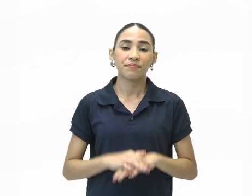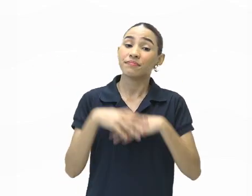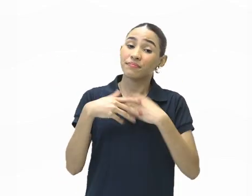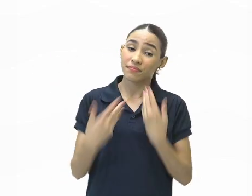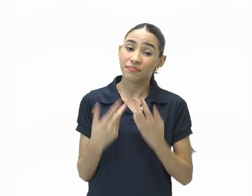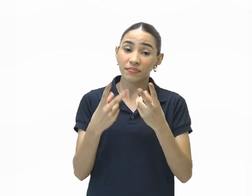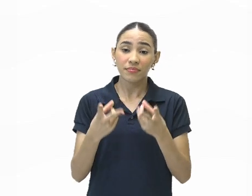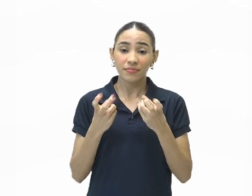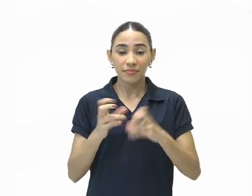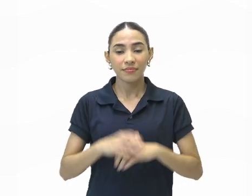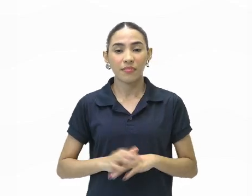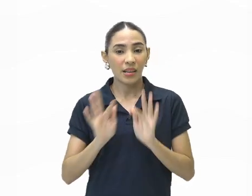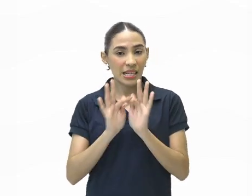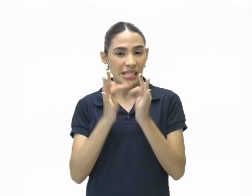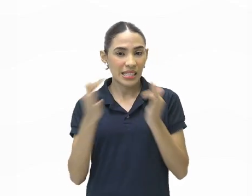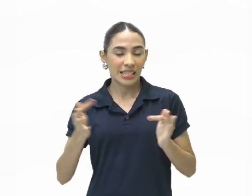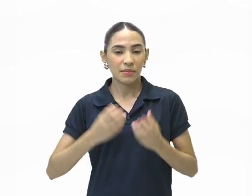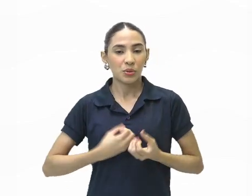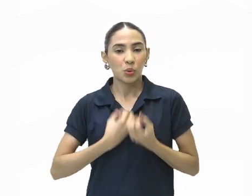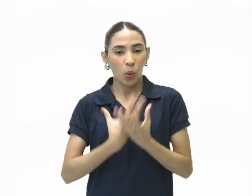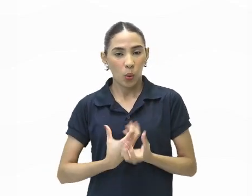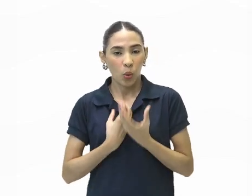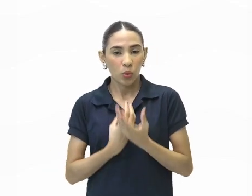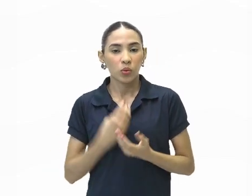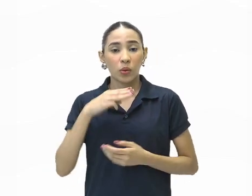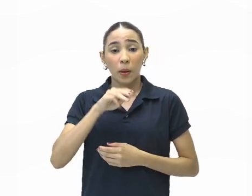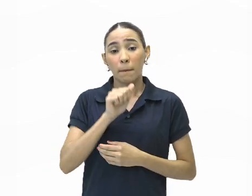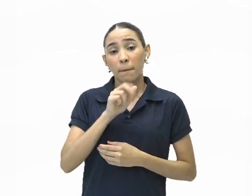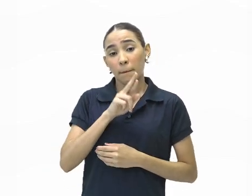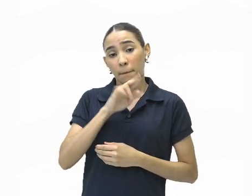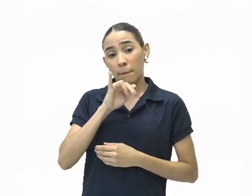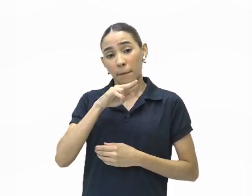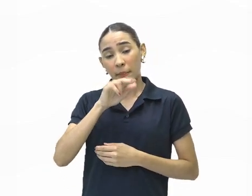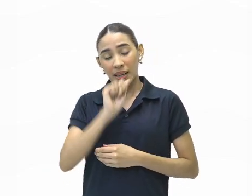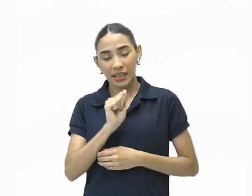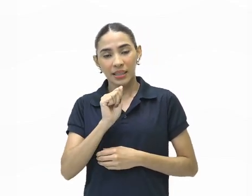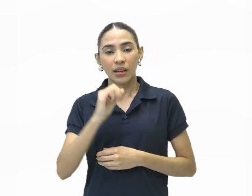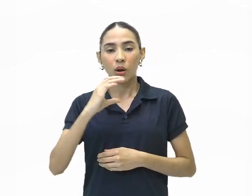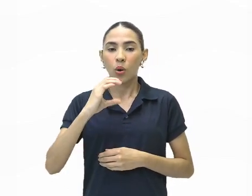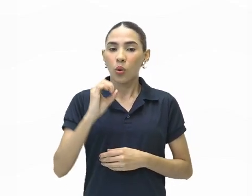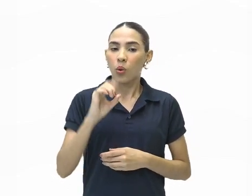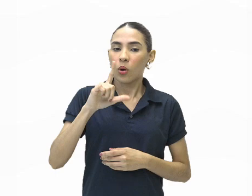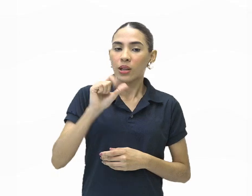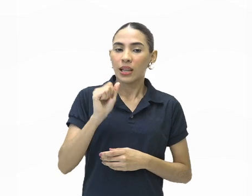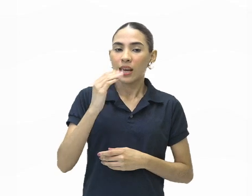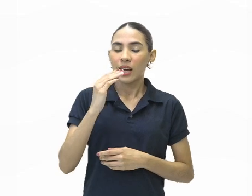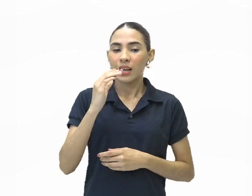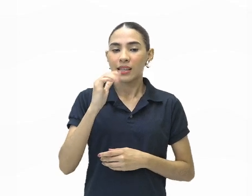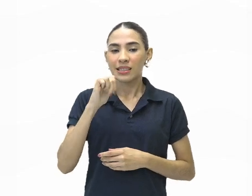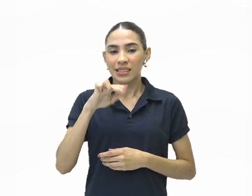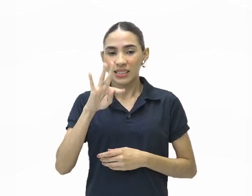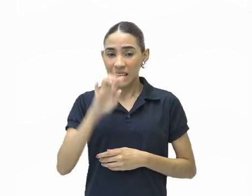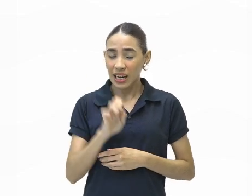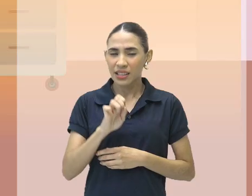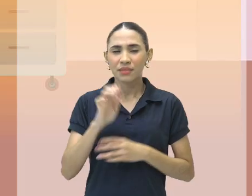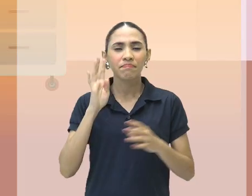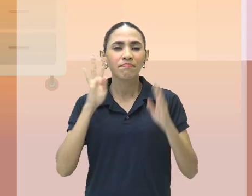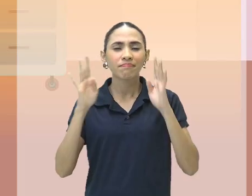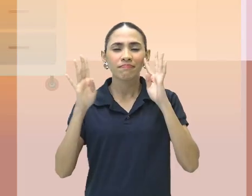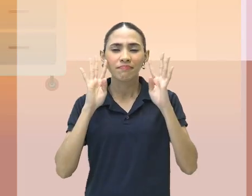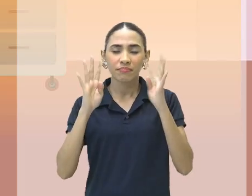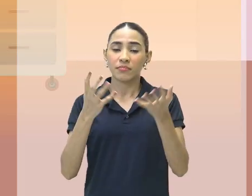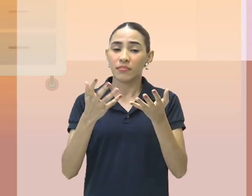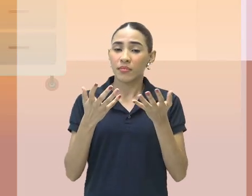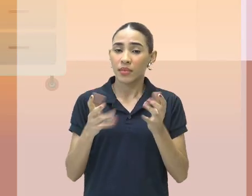vejam que um simples conto ali da Marina Colasanti, A Moça Tecelã, nos faz ter essa reflexão, né? Ela